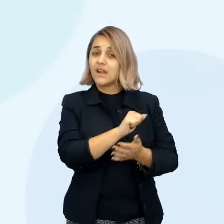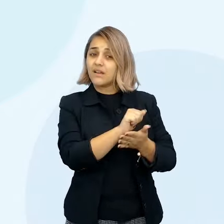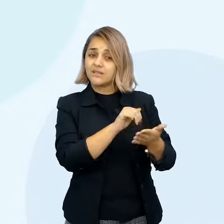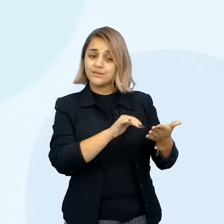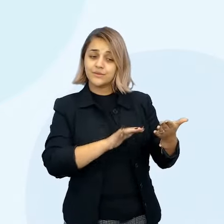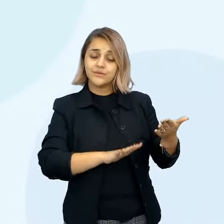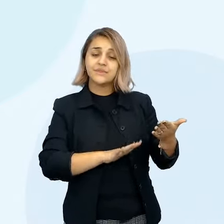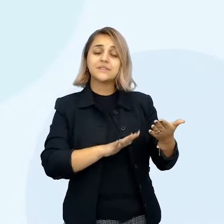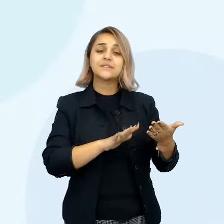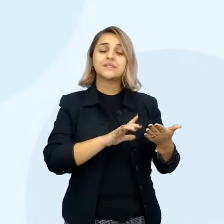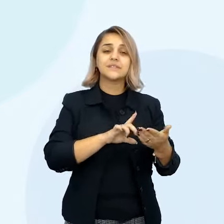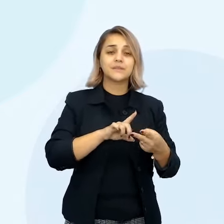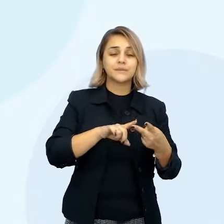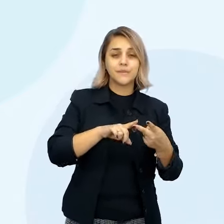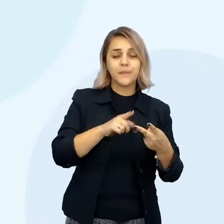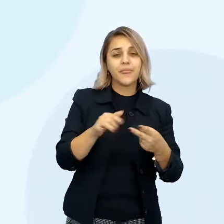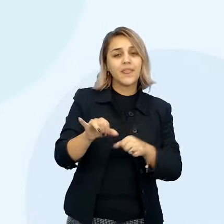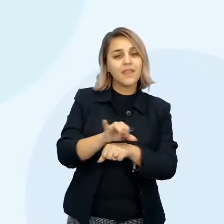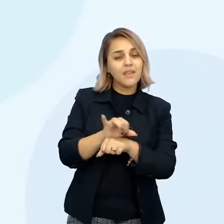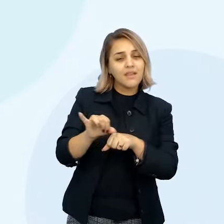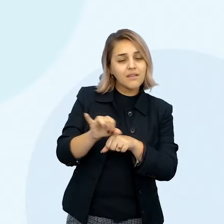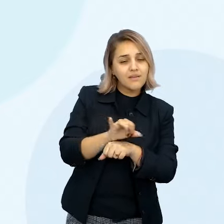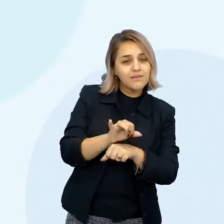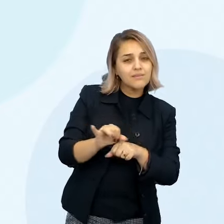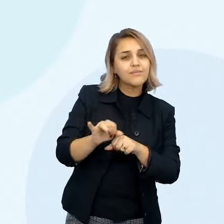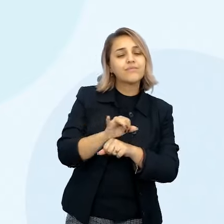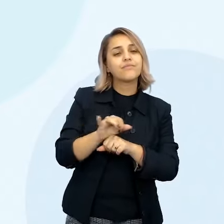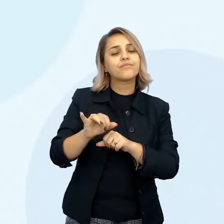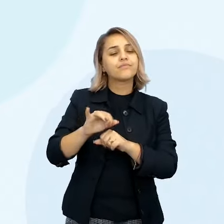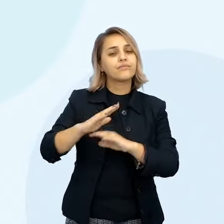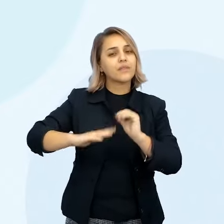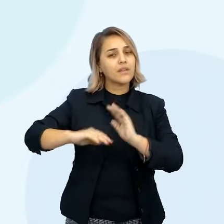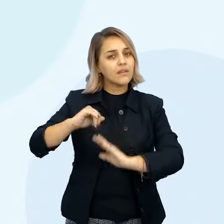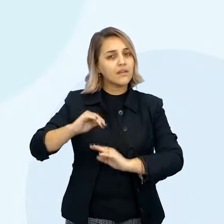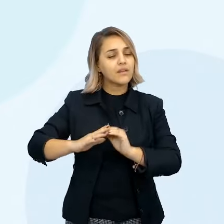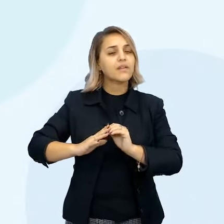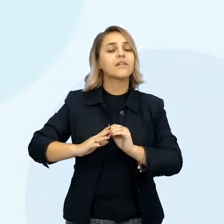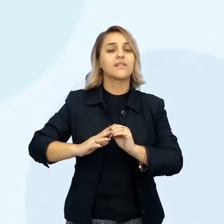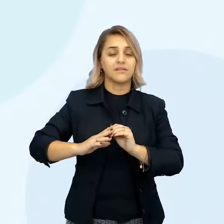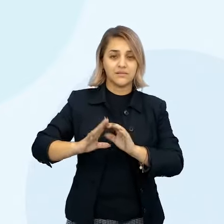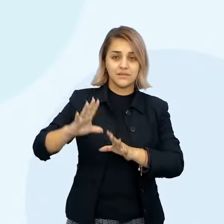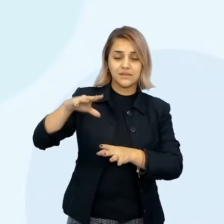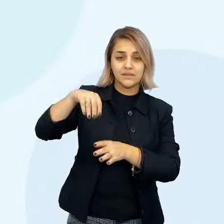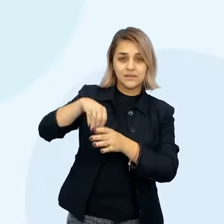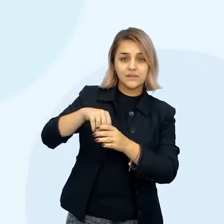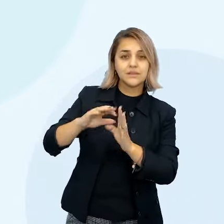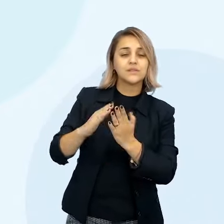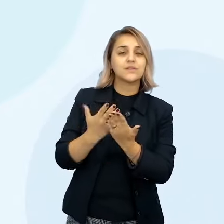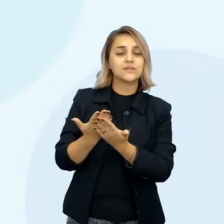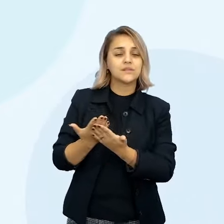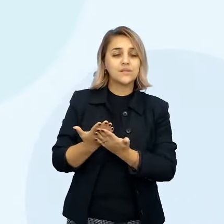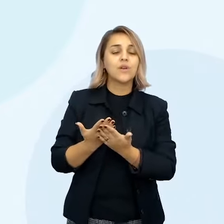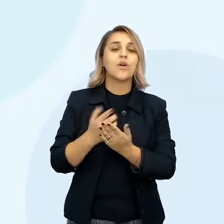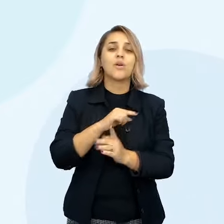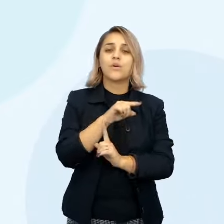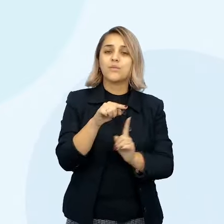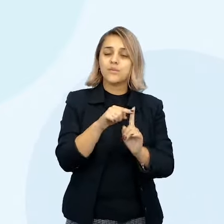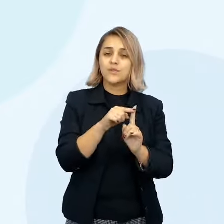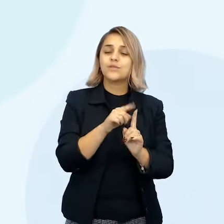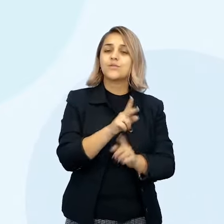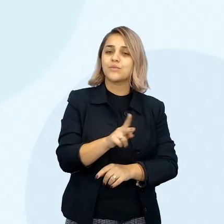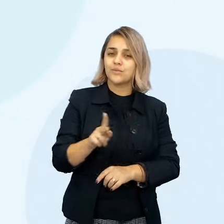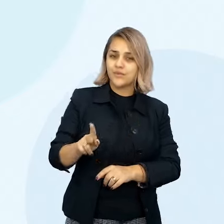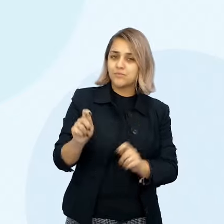atividades, depois os desdobramentos, né? Um momento necessário nas unidades escolares, né? A fim de que os professores possam